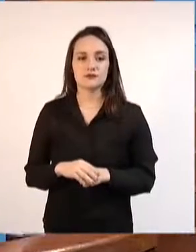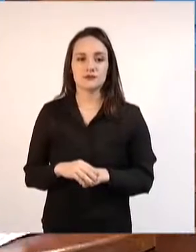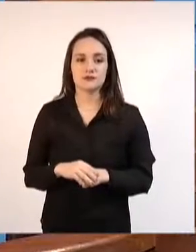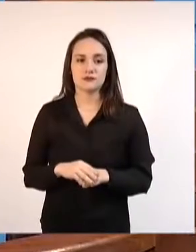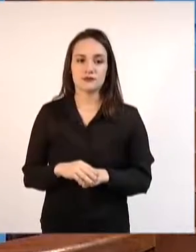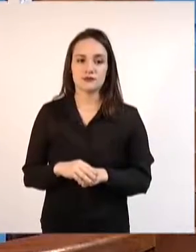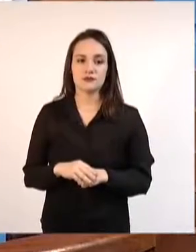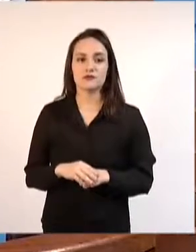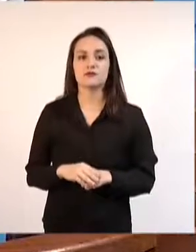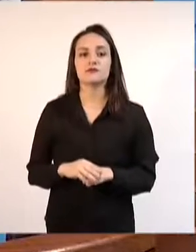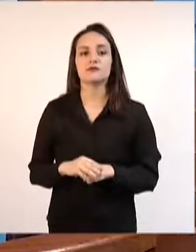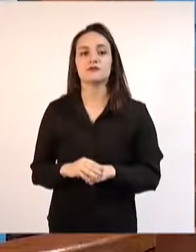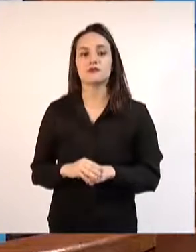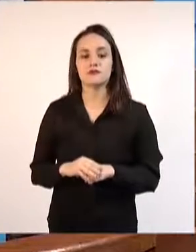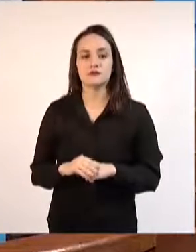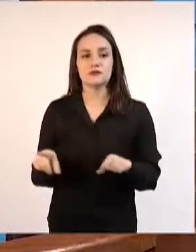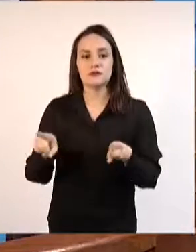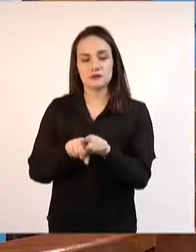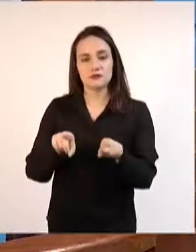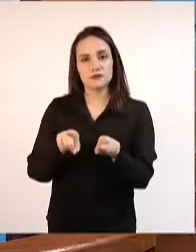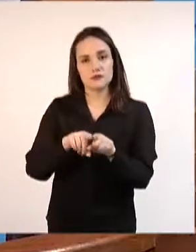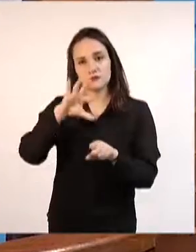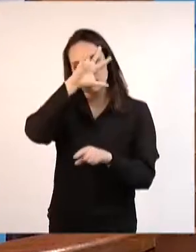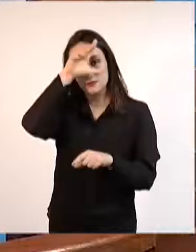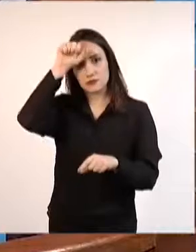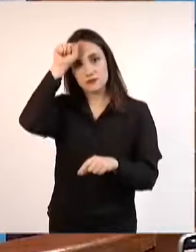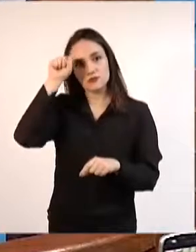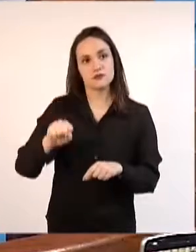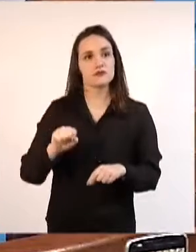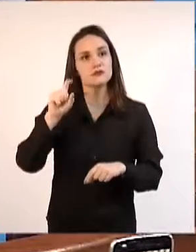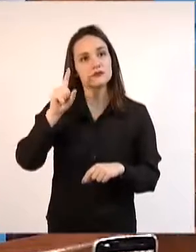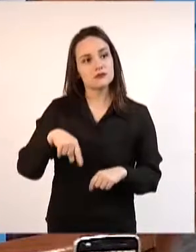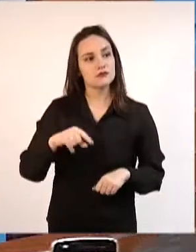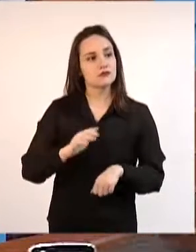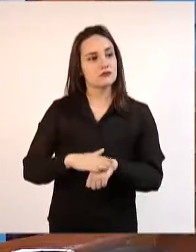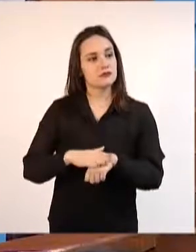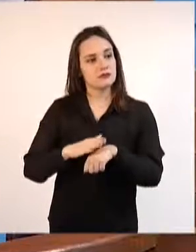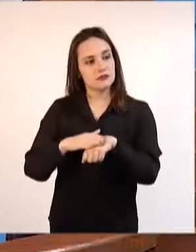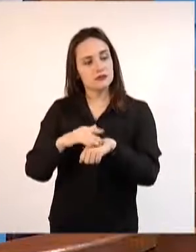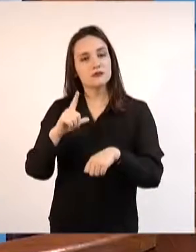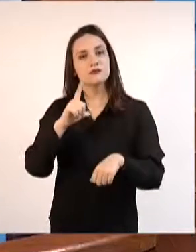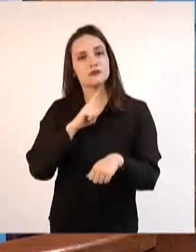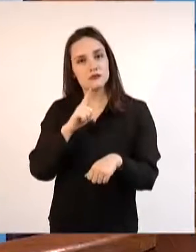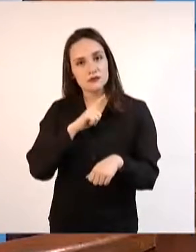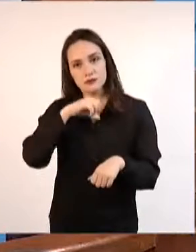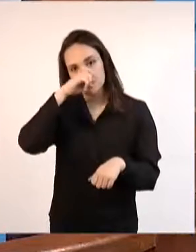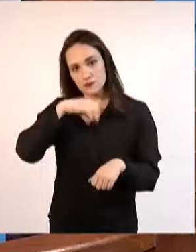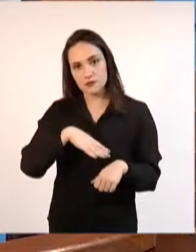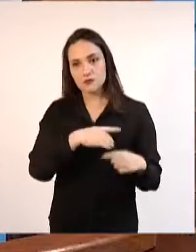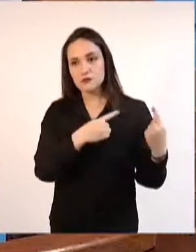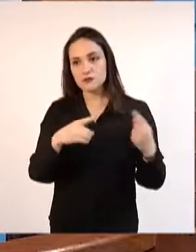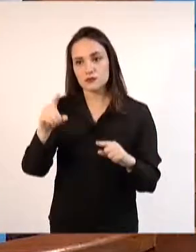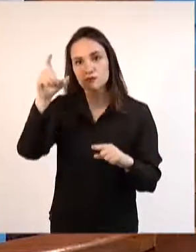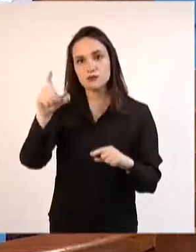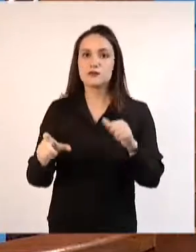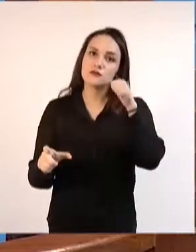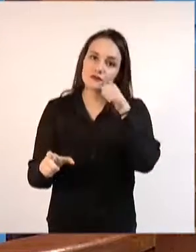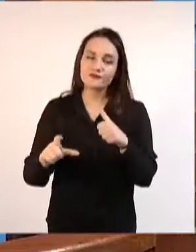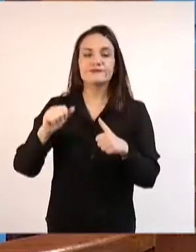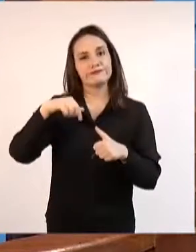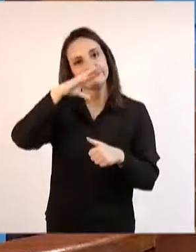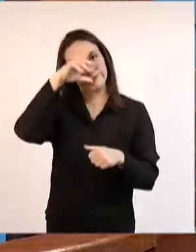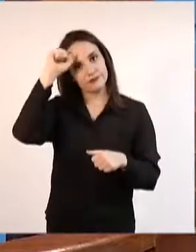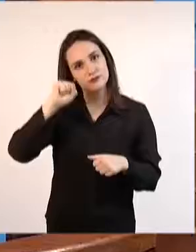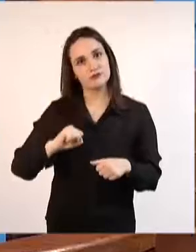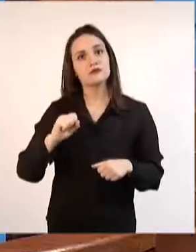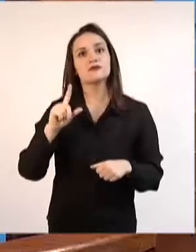Ademais, o Mato Grosso do Sul é também o segundo com maior incidência de processo de violência doméstica contra a mulher no país. Mato Grosso do Sul é